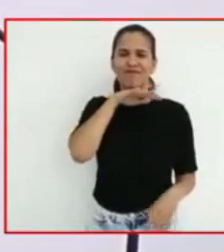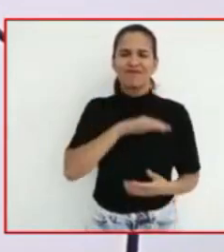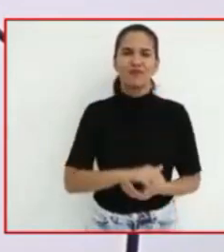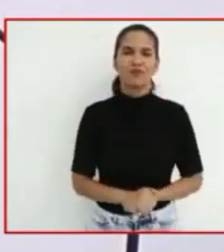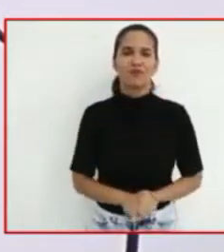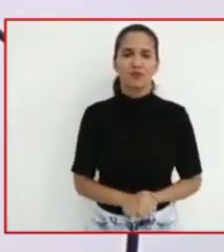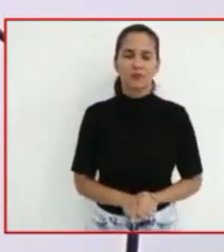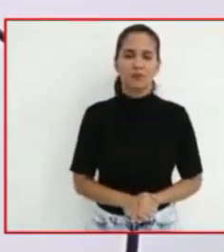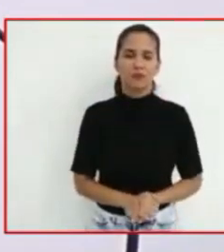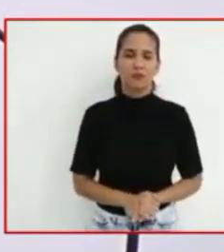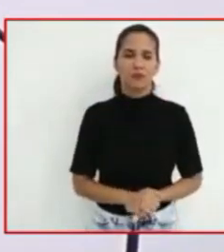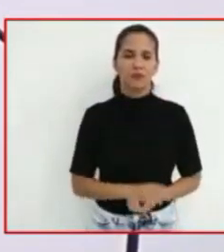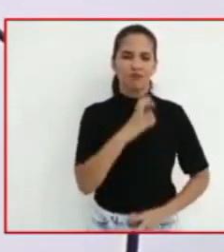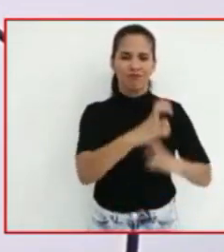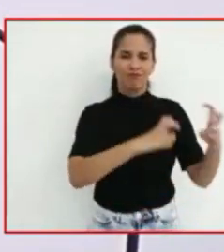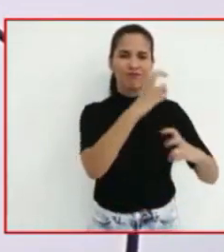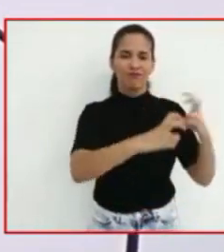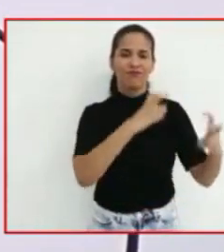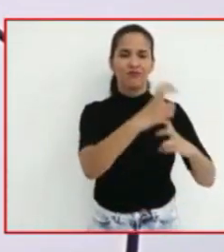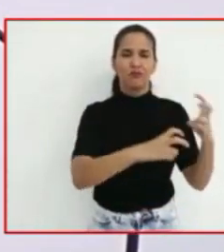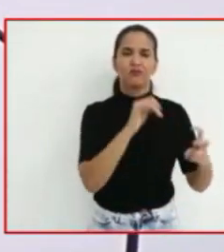Esse parque aquático mesmo é um.